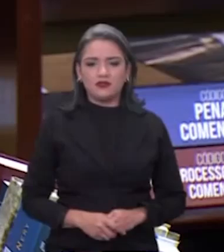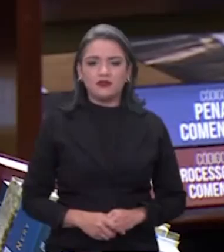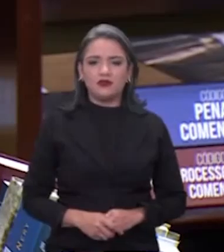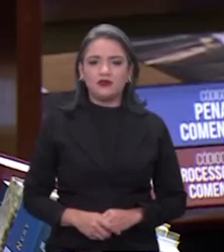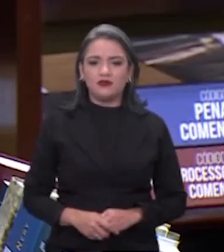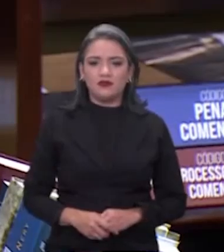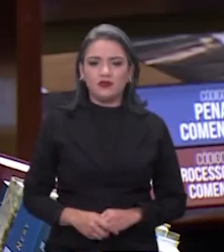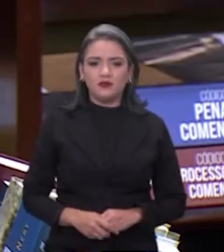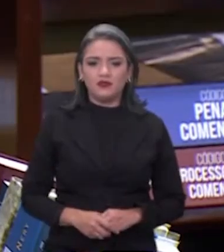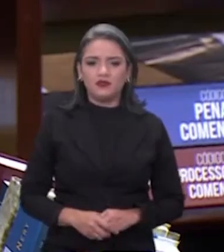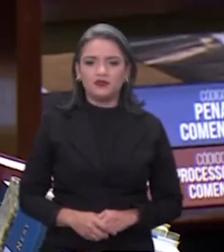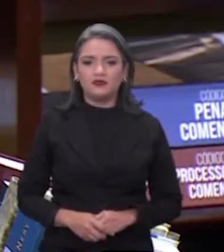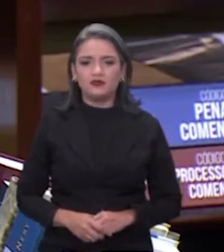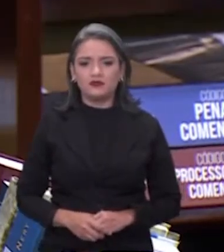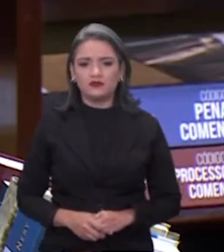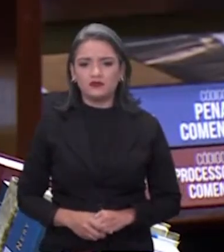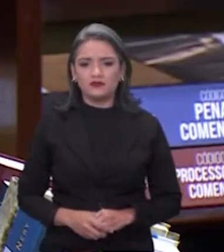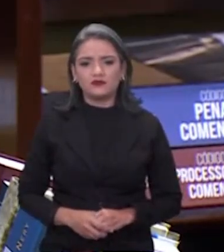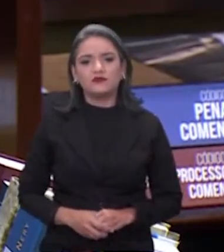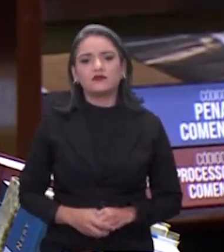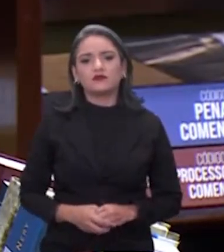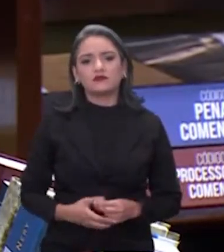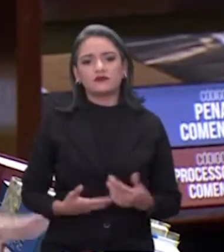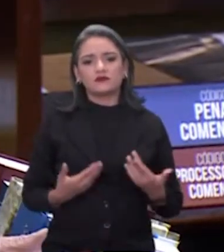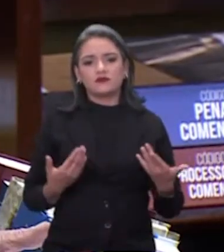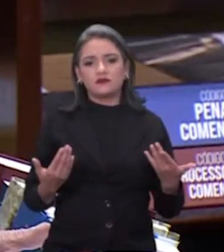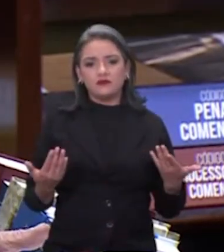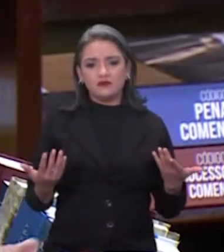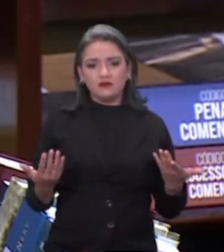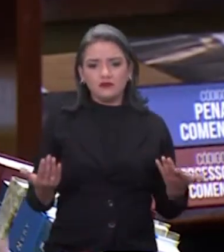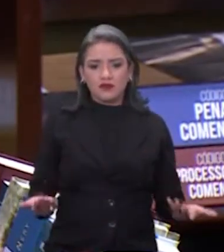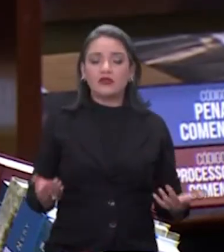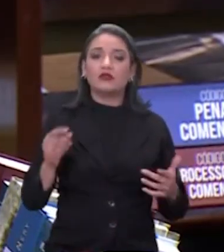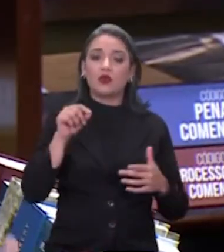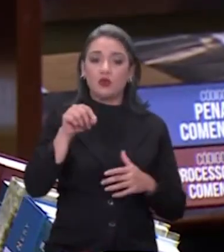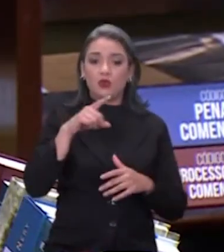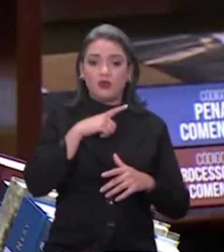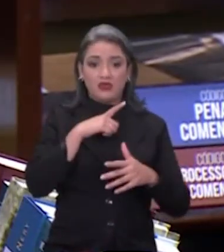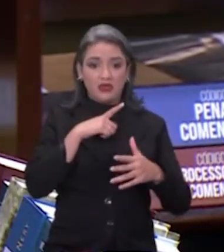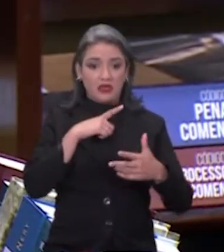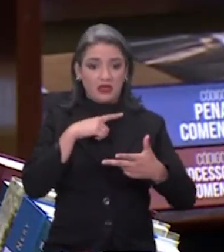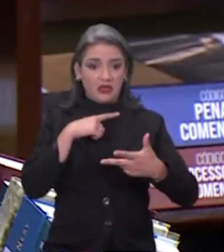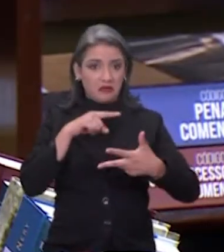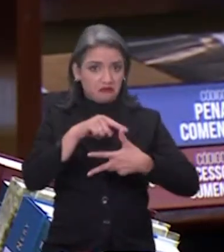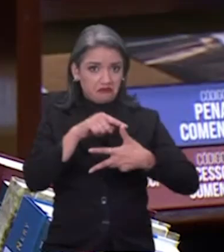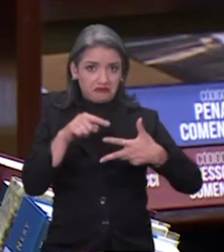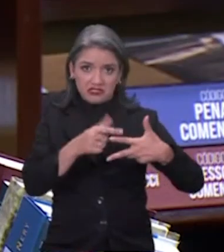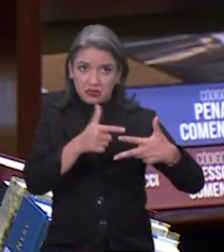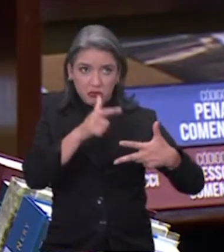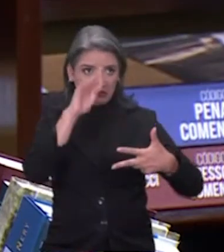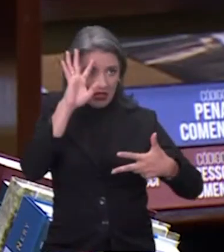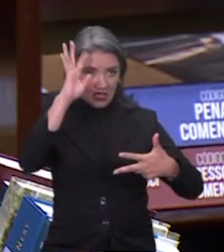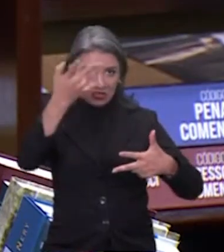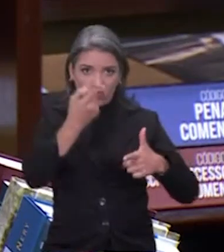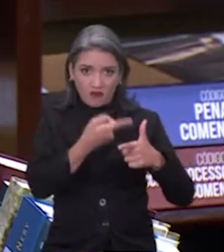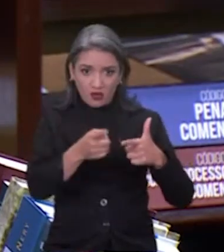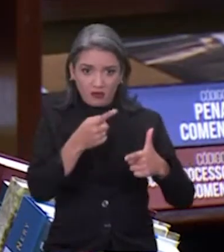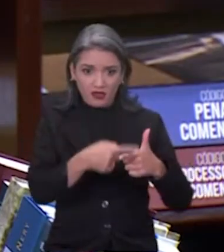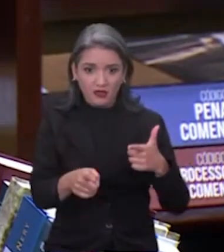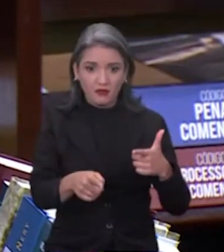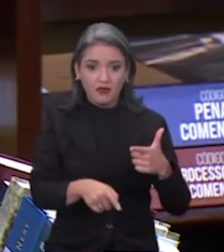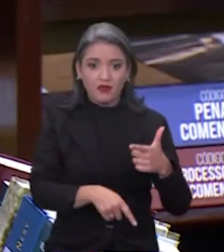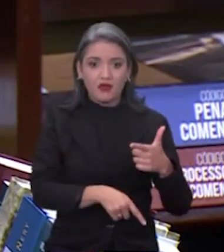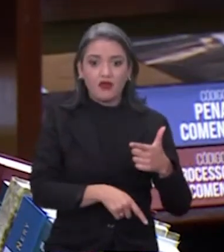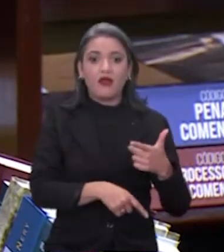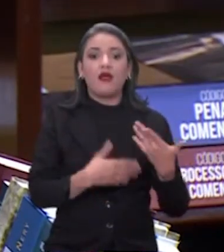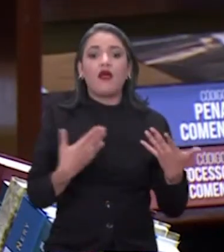O Poder Judiciário é instado, as instâncias próprias não resolvem os problemas e o preço social é